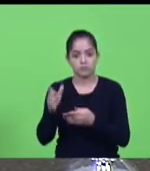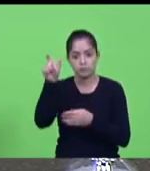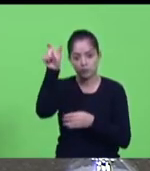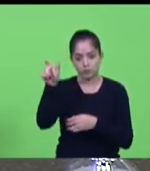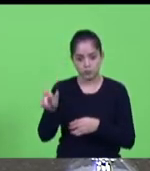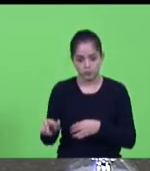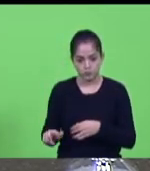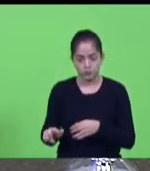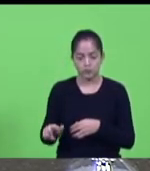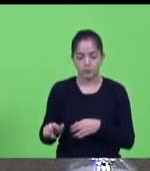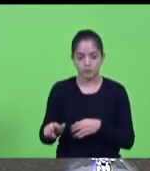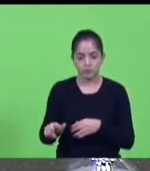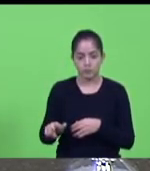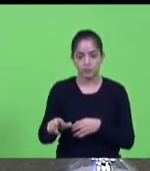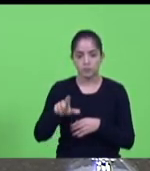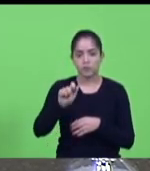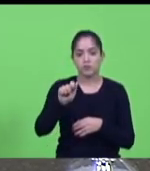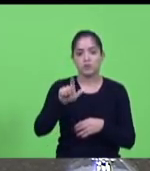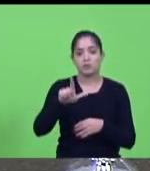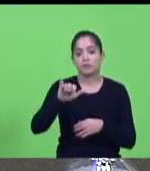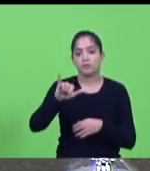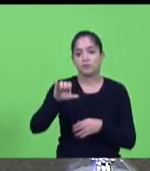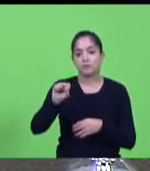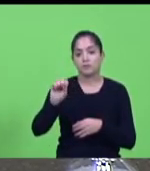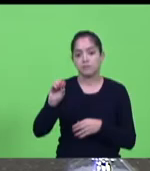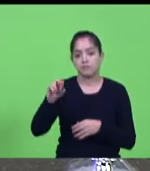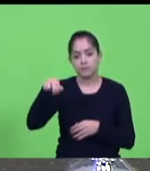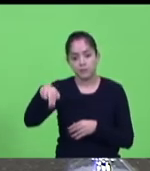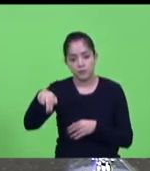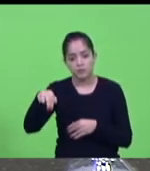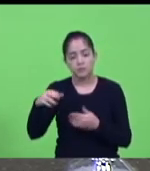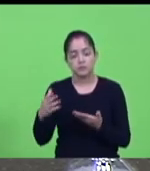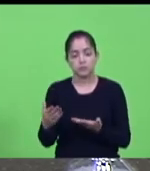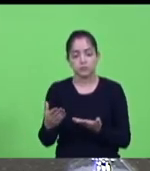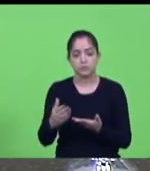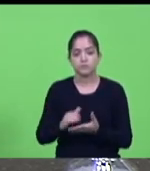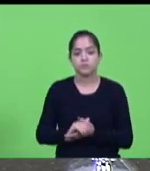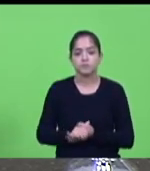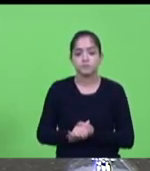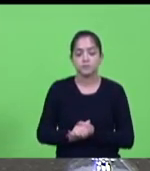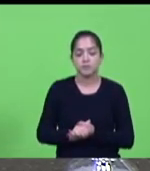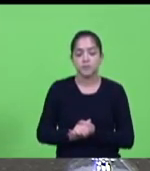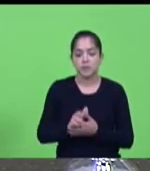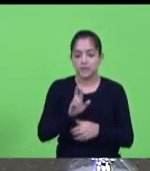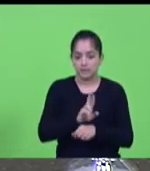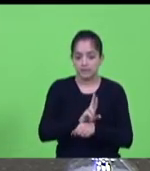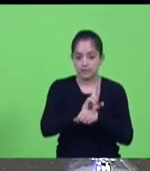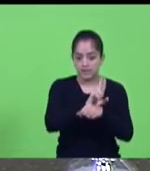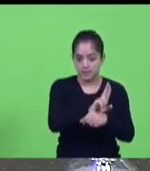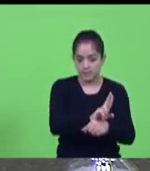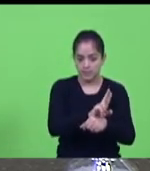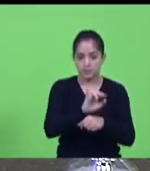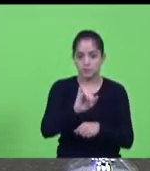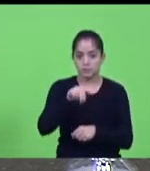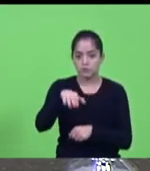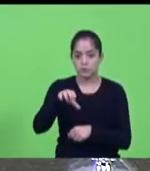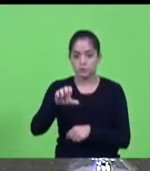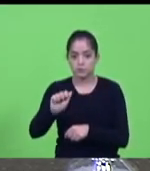Procurador-Geral, Alisson de Bom de Souza, representando o IMA junto